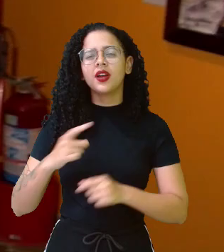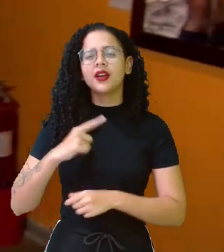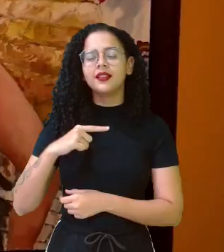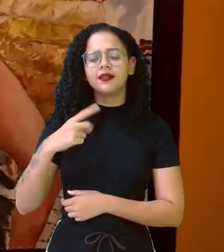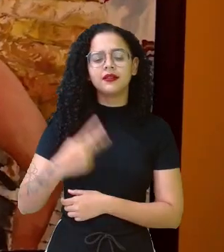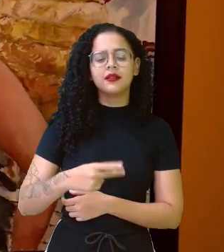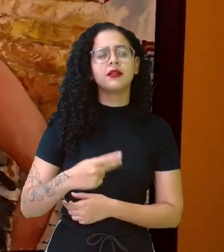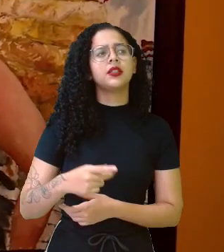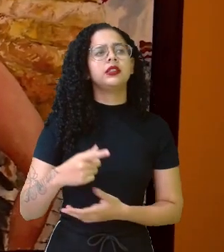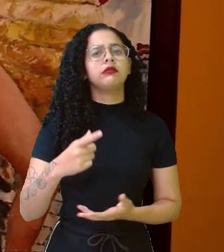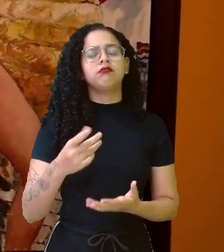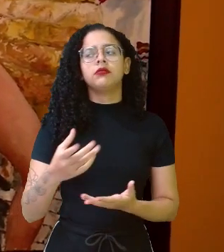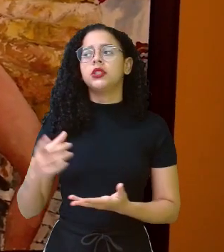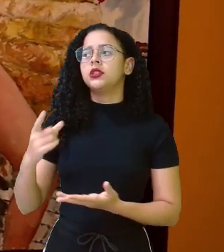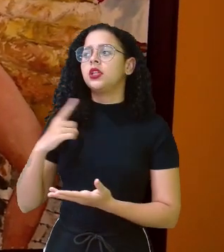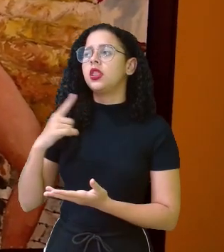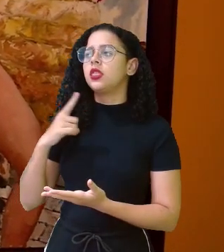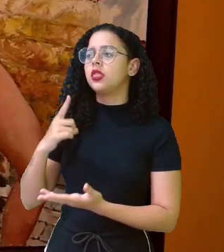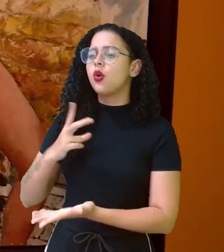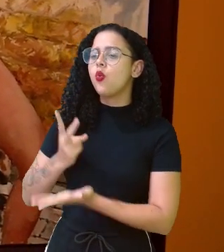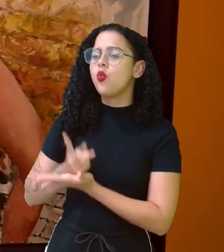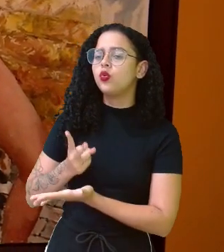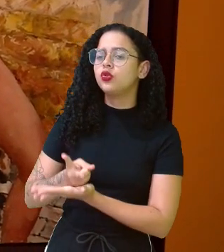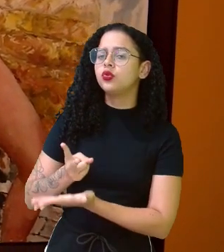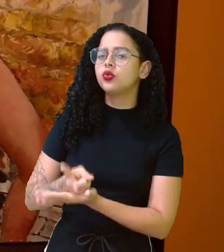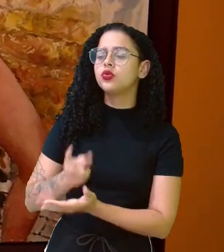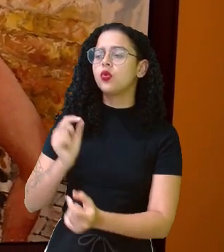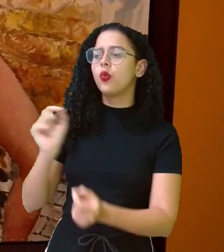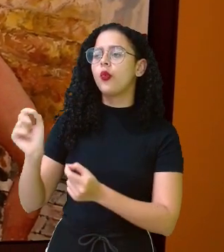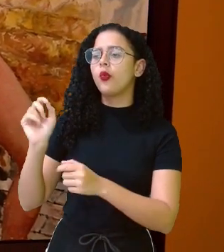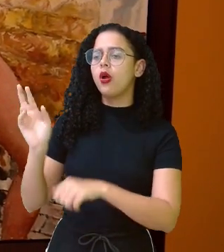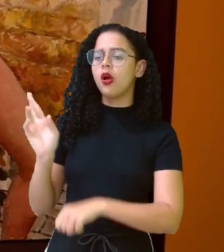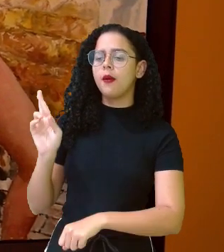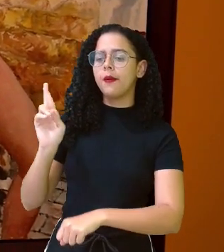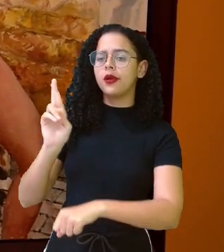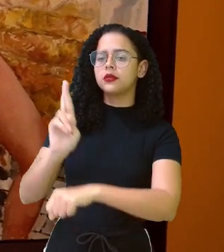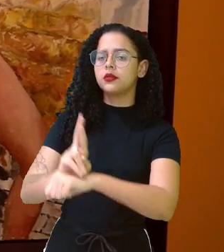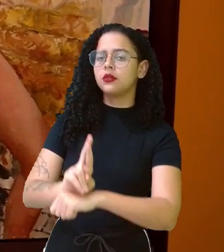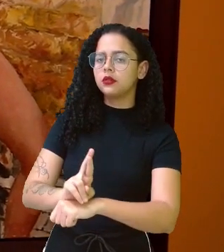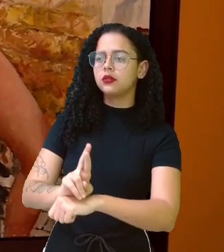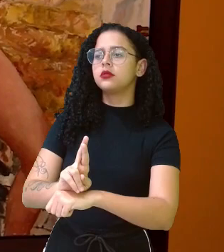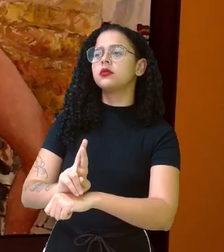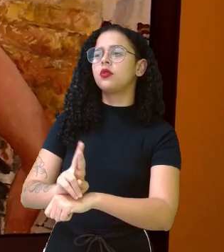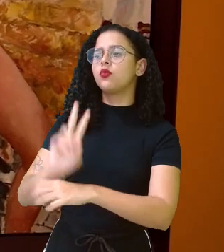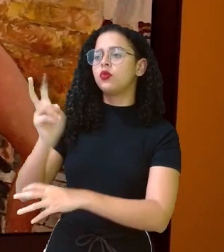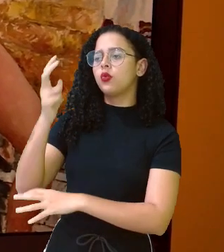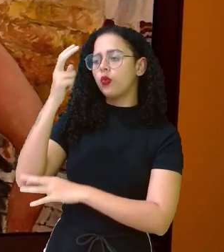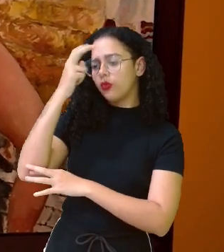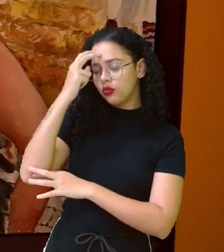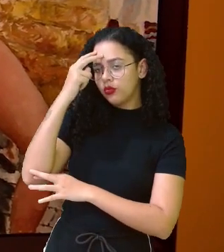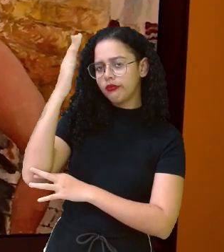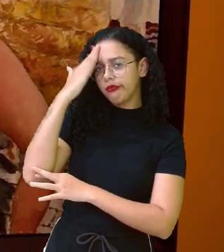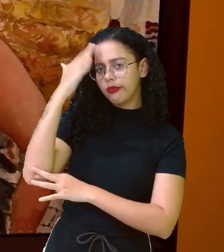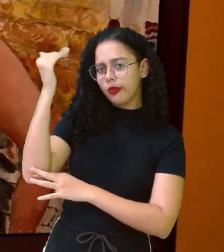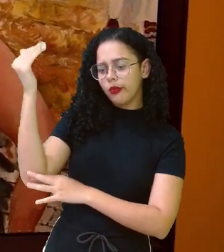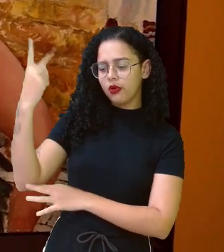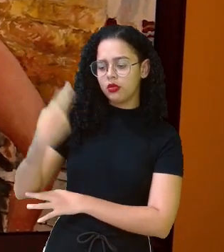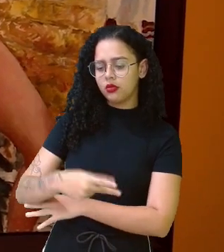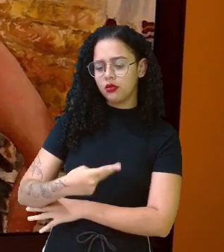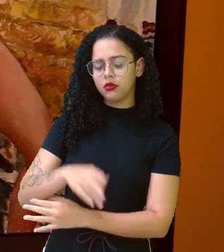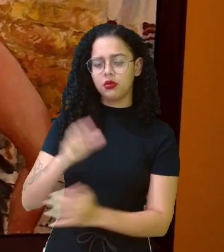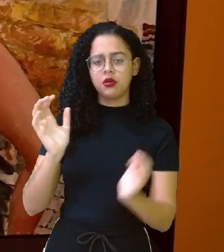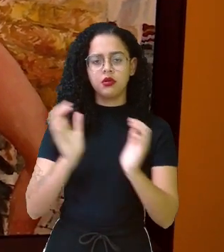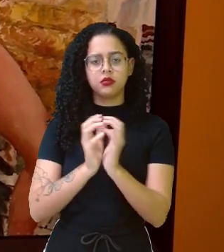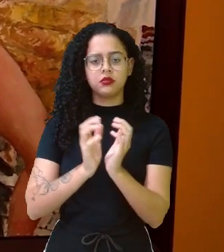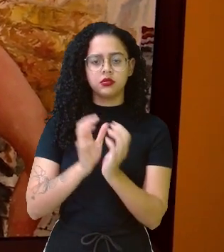gente tem mais uma continuação da questão da representação da cultura popular de Recife e de Pernambuco,